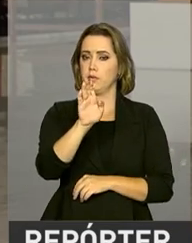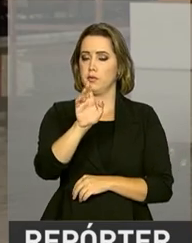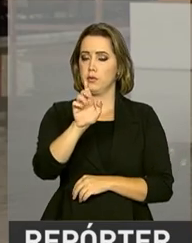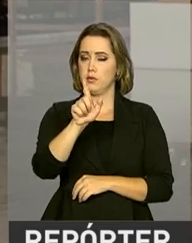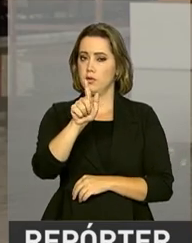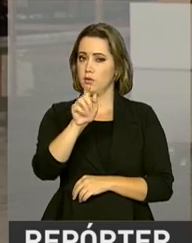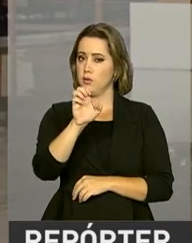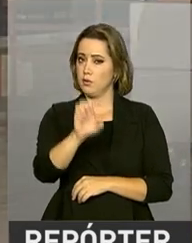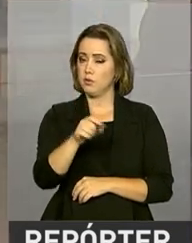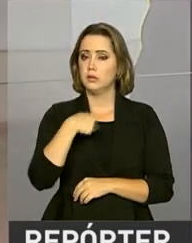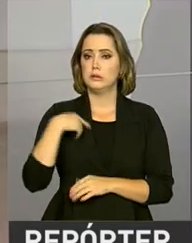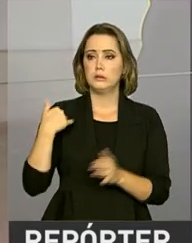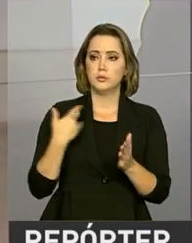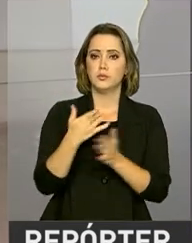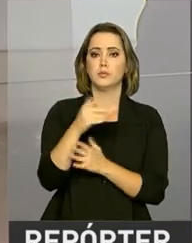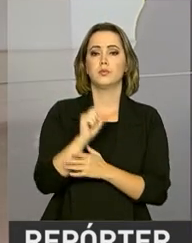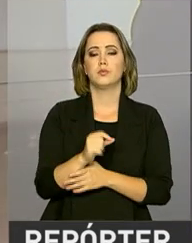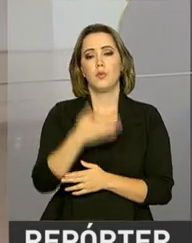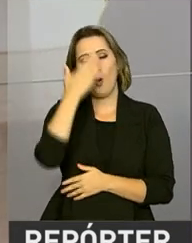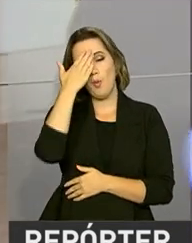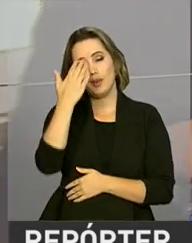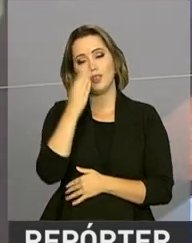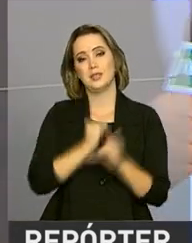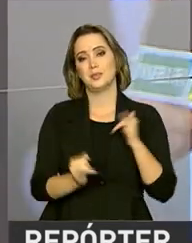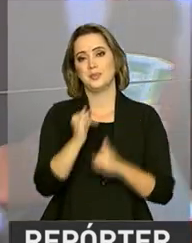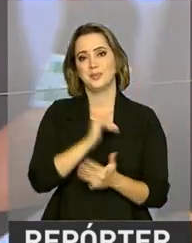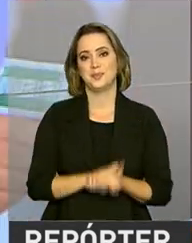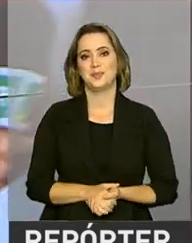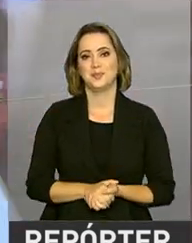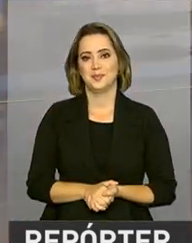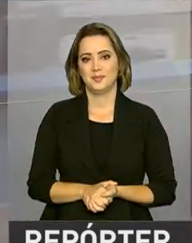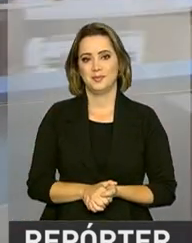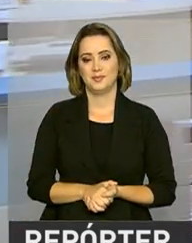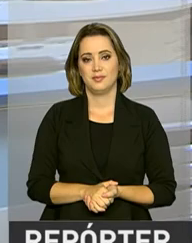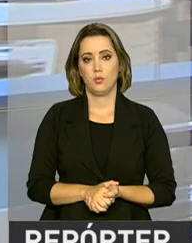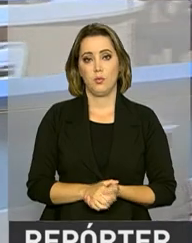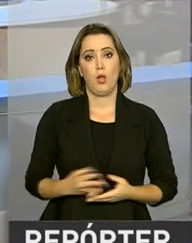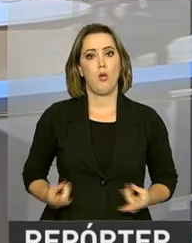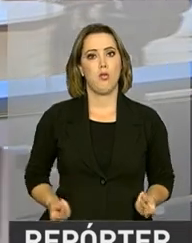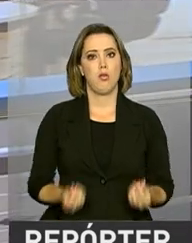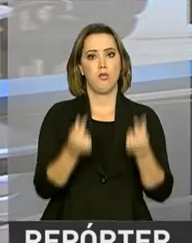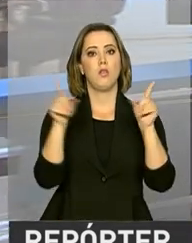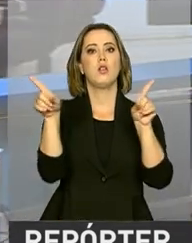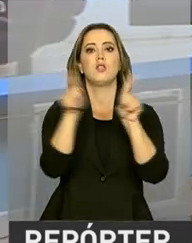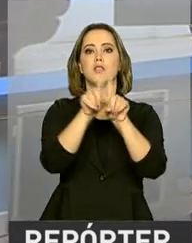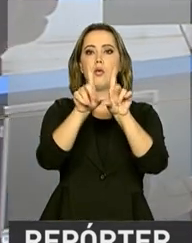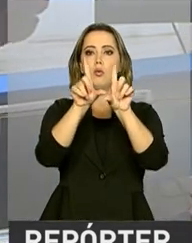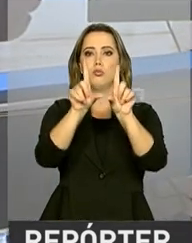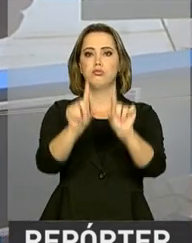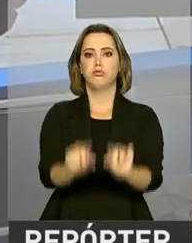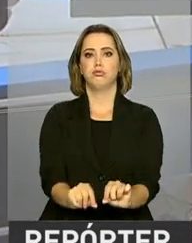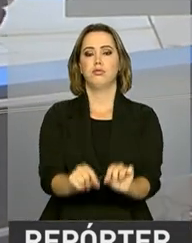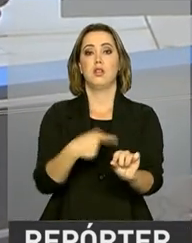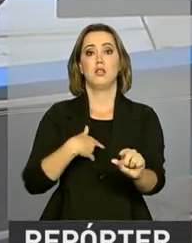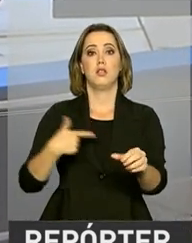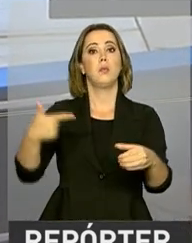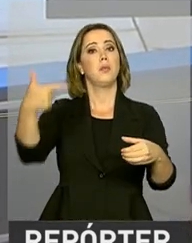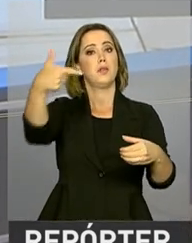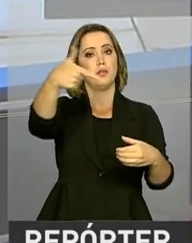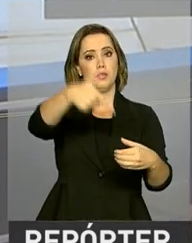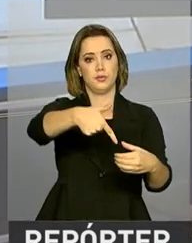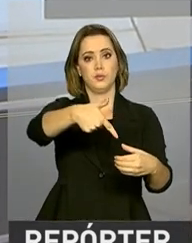roberto isso aí não é obrigado pelas informações e os preços estão em queda também nas bombas dos postos de gasolina